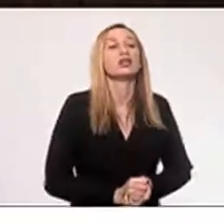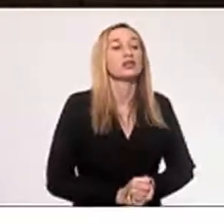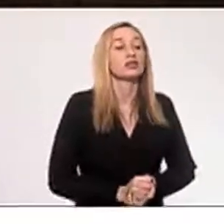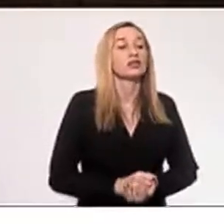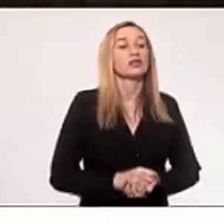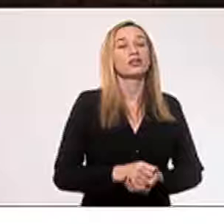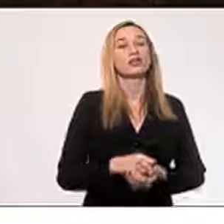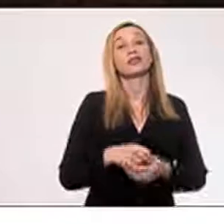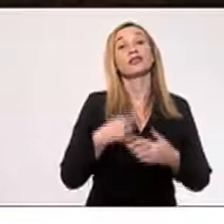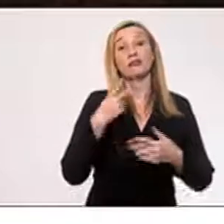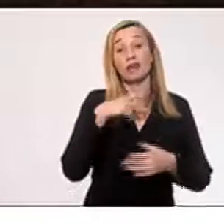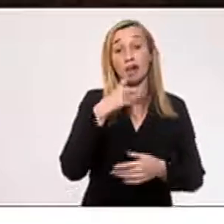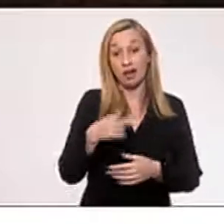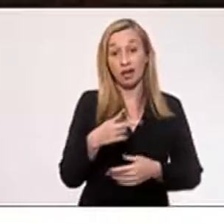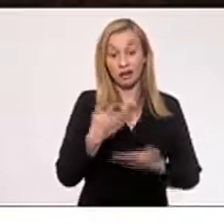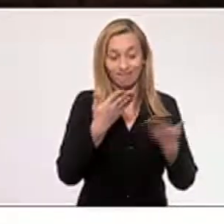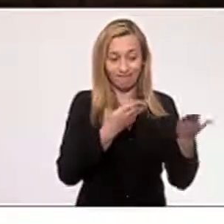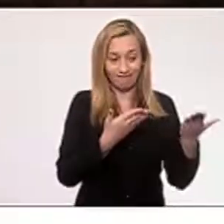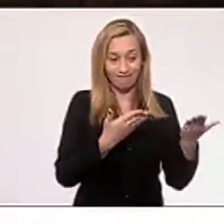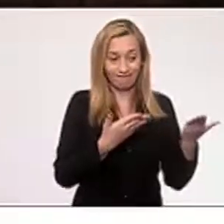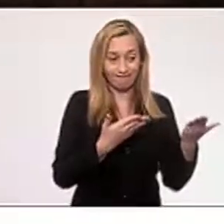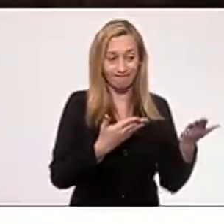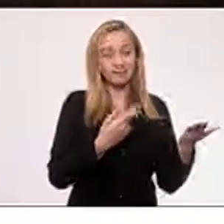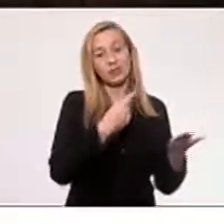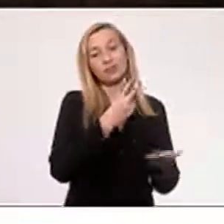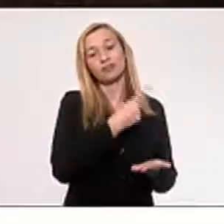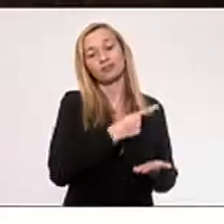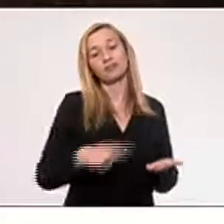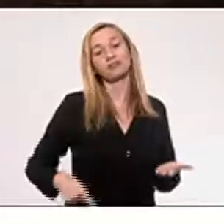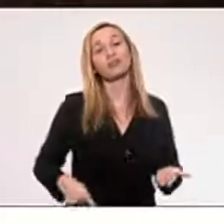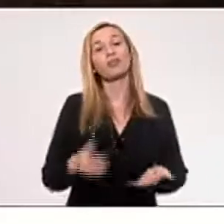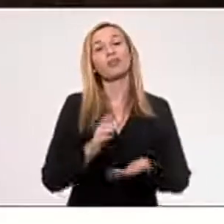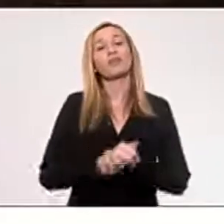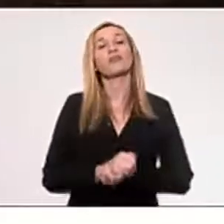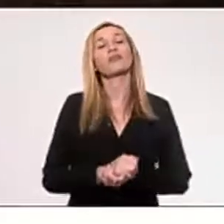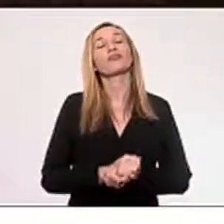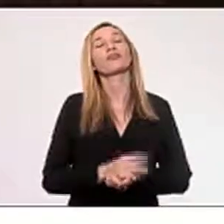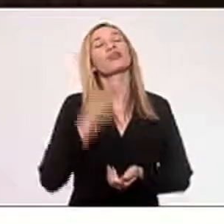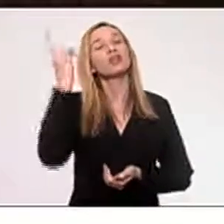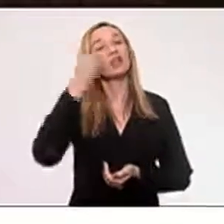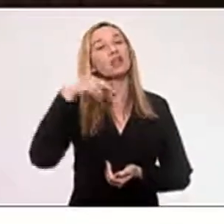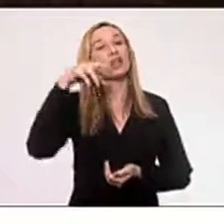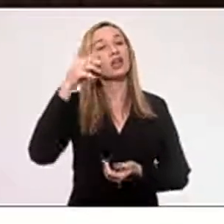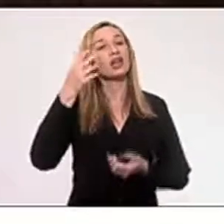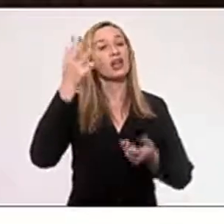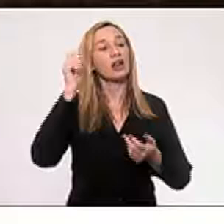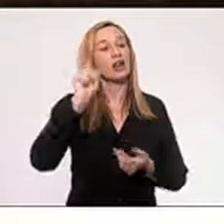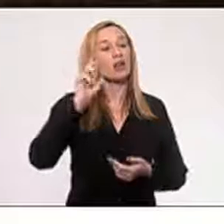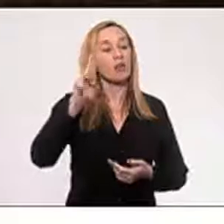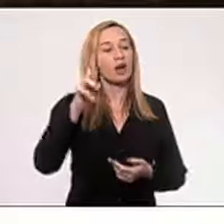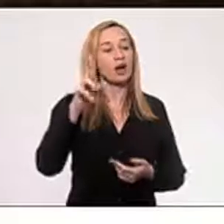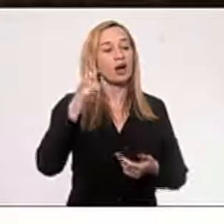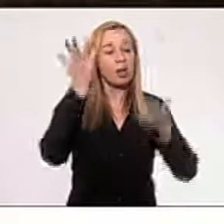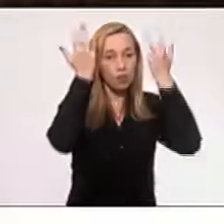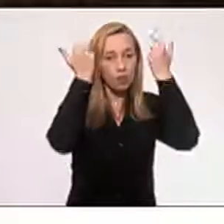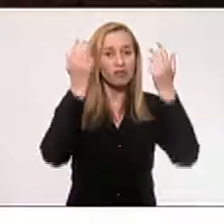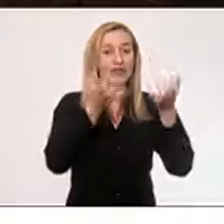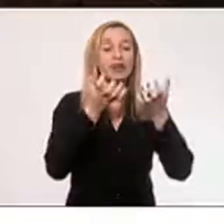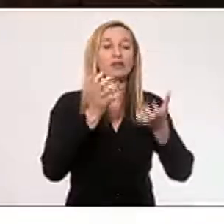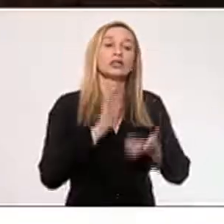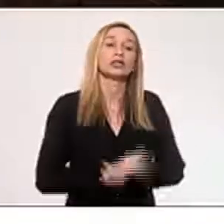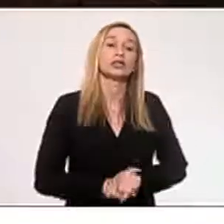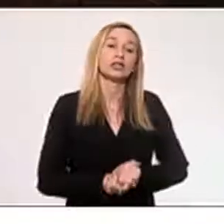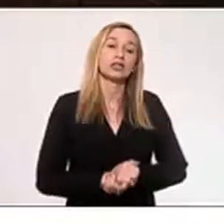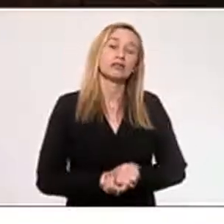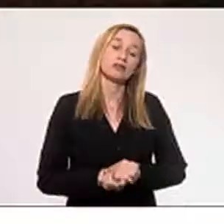de falar sobre a presidência de Vossa Excelência, deputado Eliomar Coelho. Deputado Eliomar Coelho, eu queria e quero